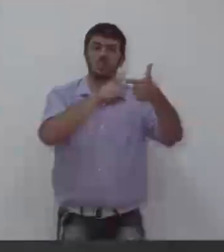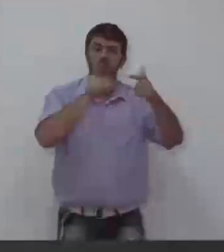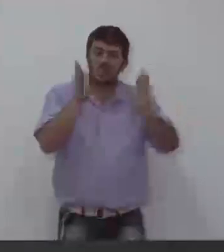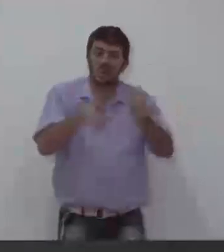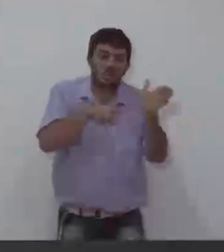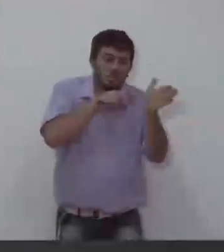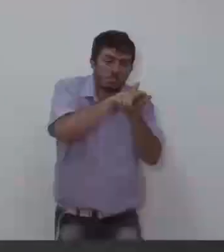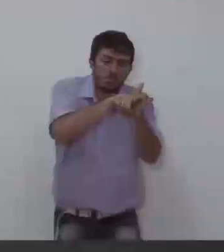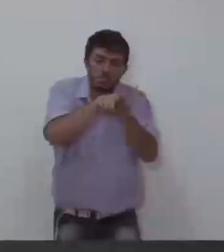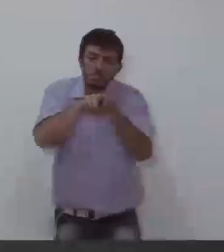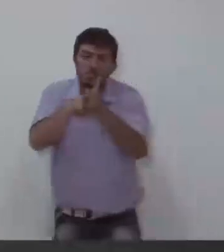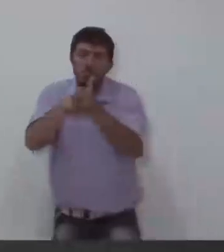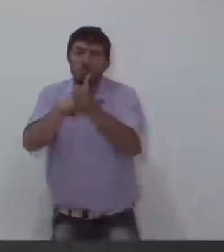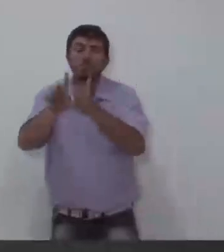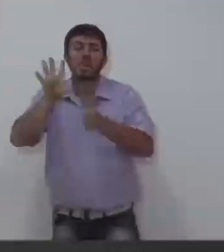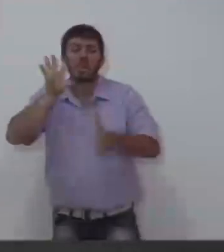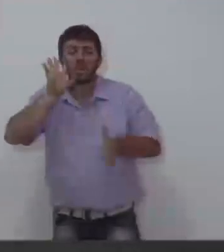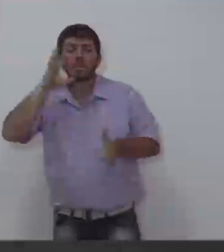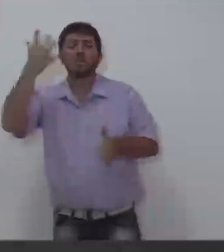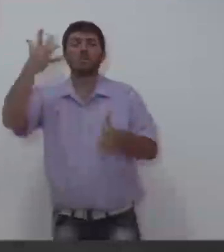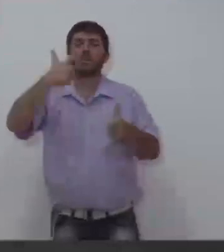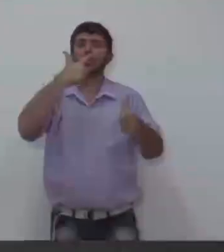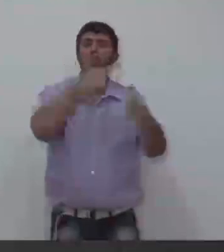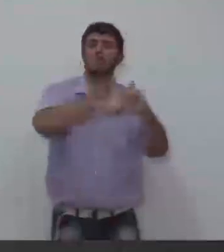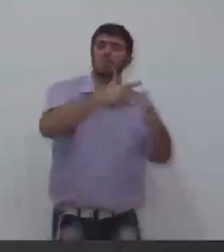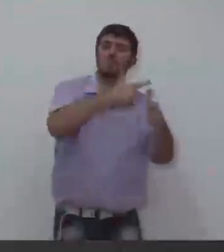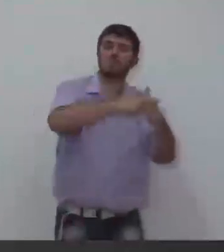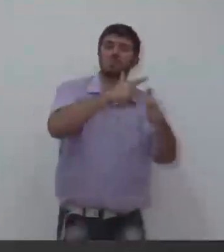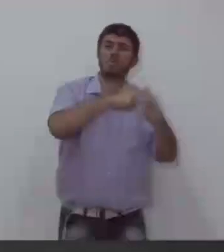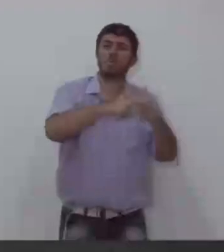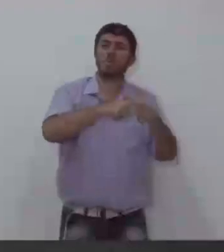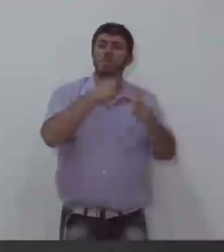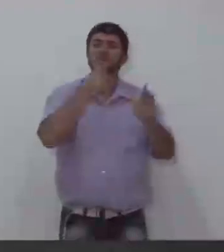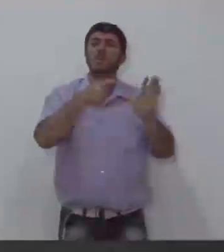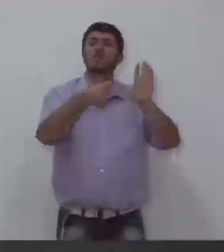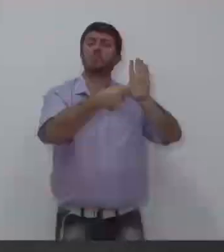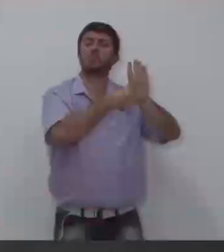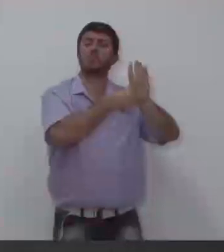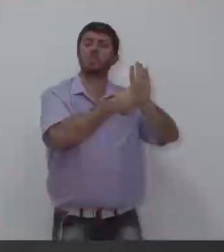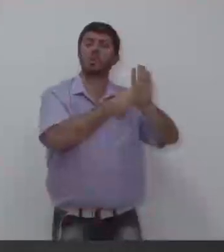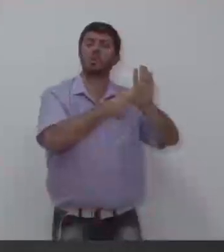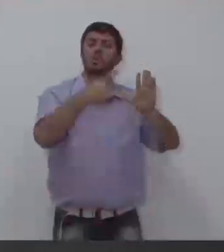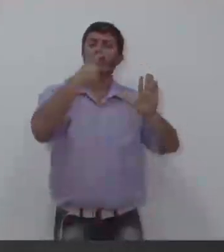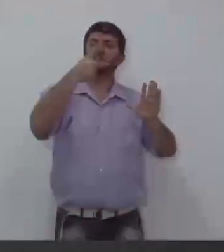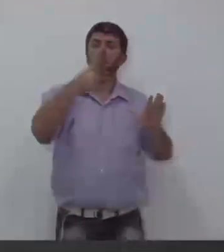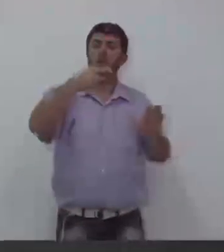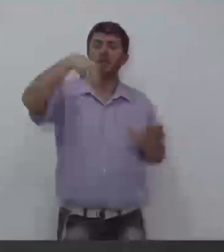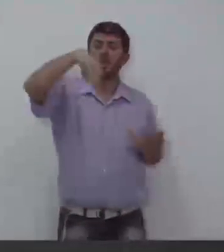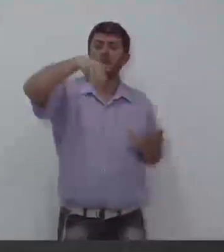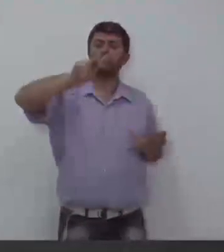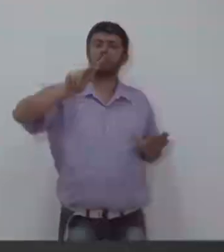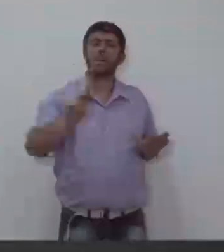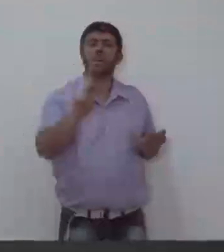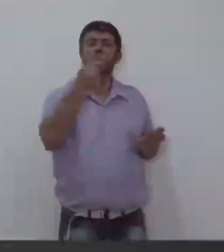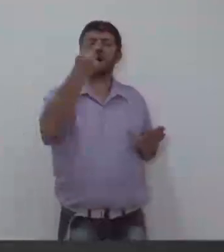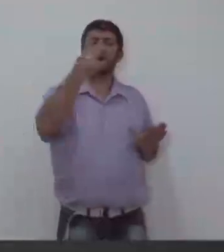para solucionar o problema citado no PMH, página 48,